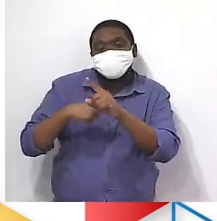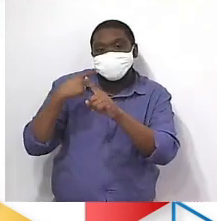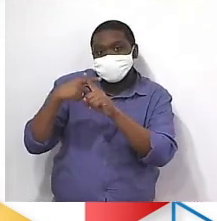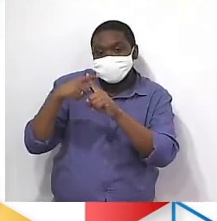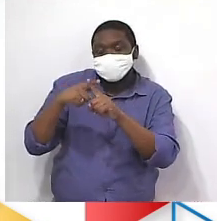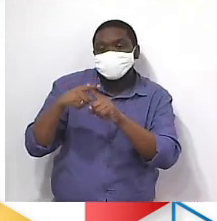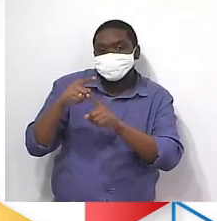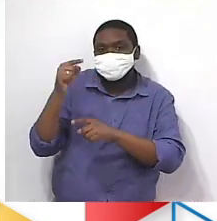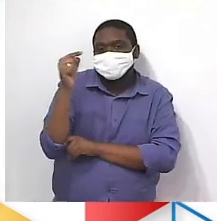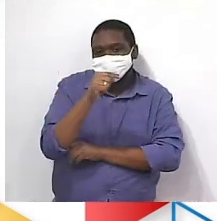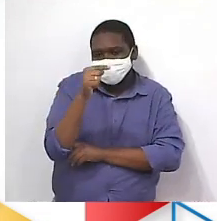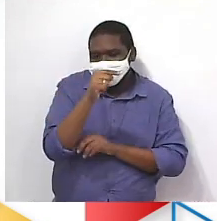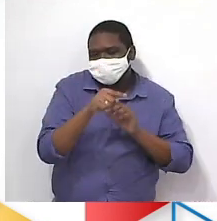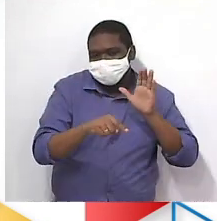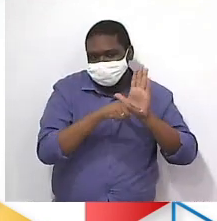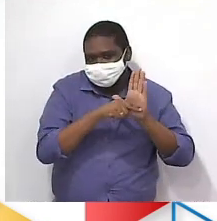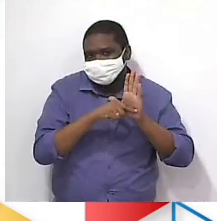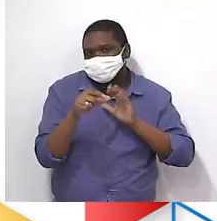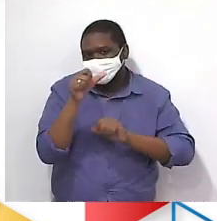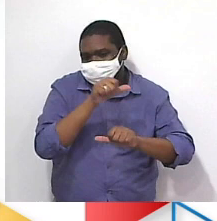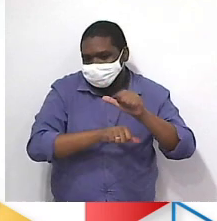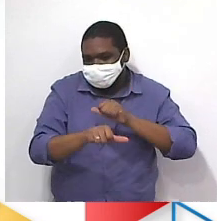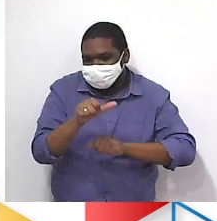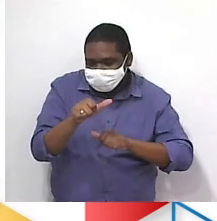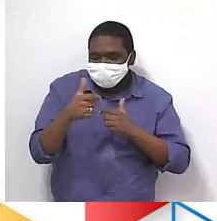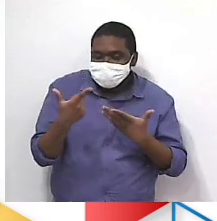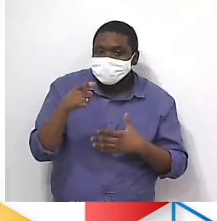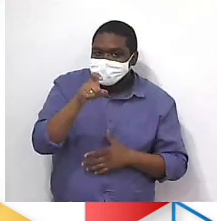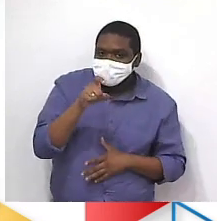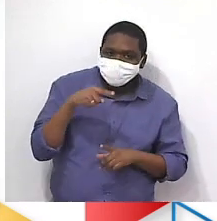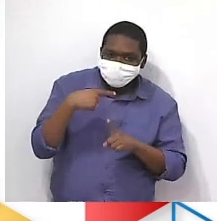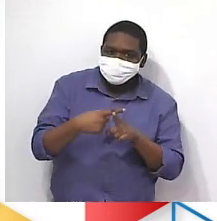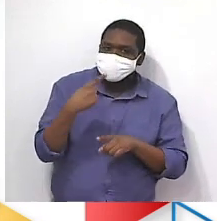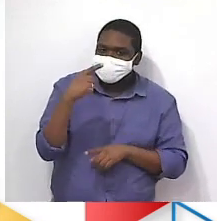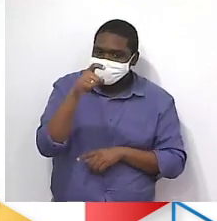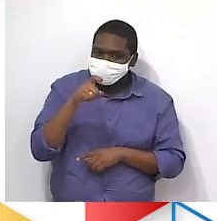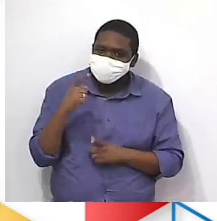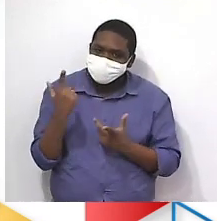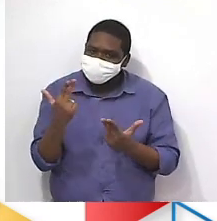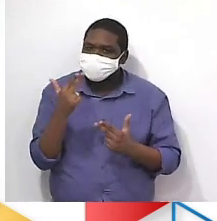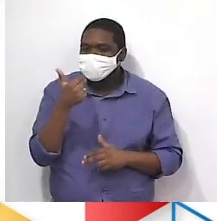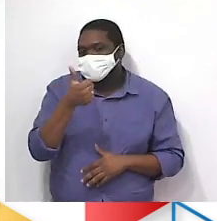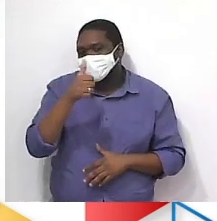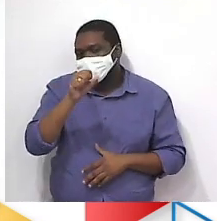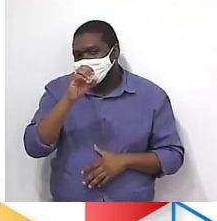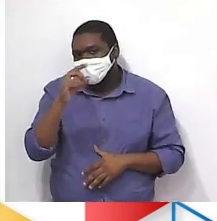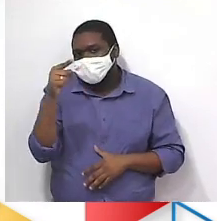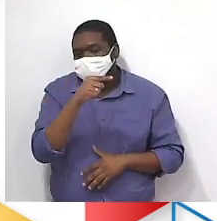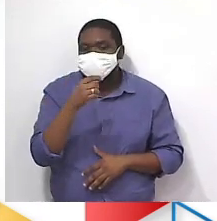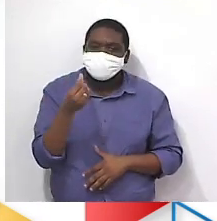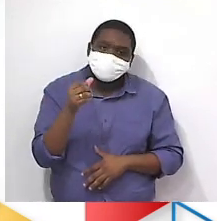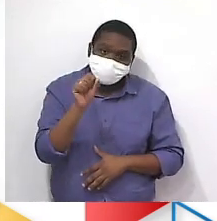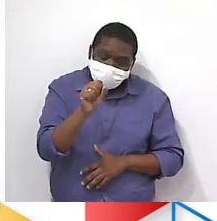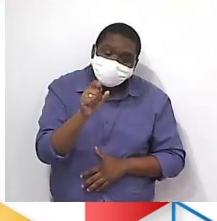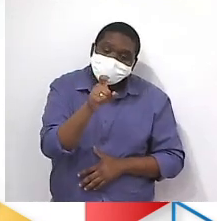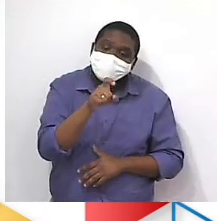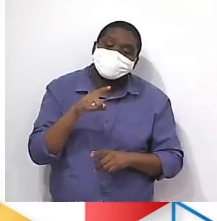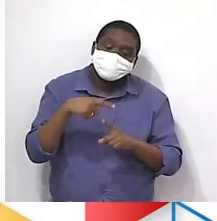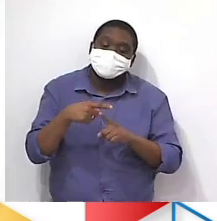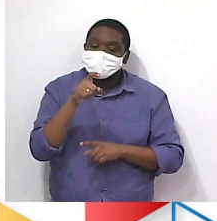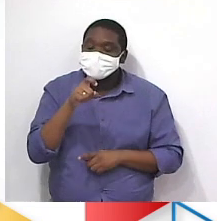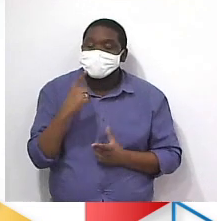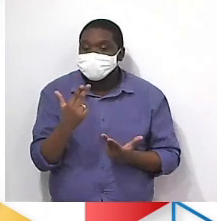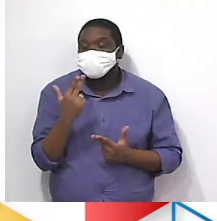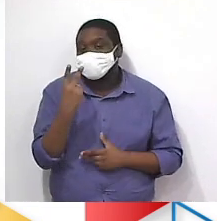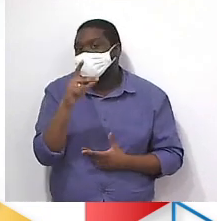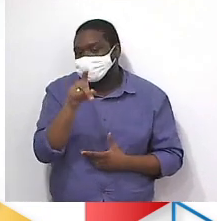vai passar negativo. Então, vou ficar com x mais x igual a 180 menos 68. Não esquece que x mais x, 2x,